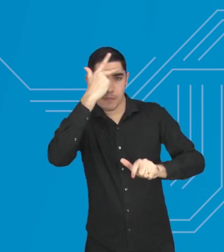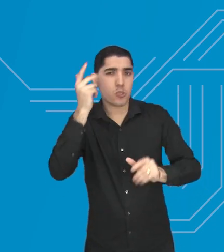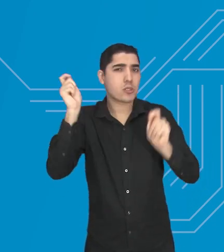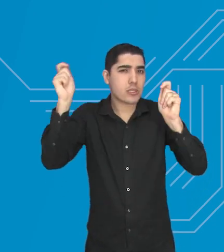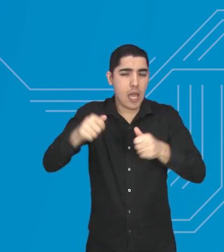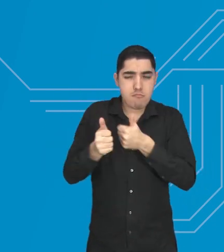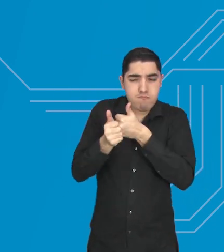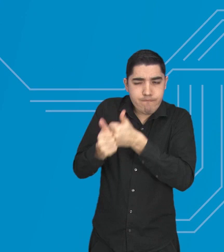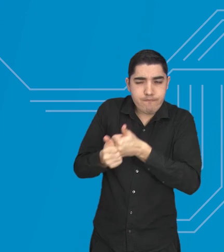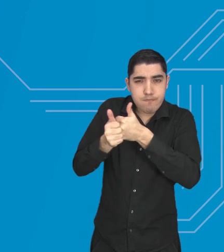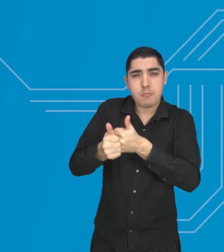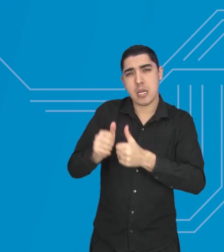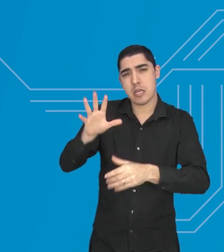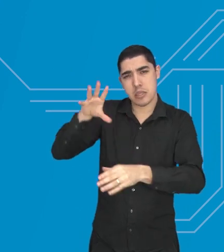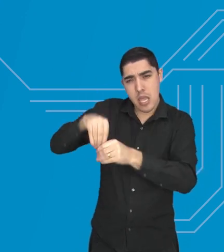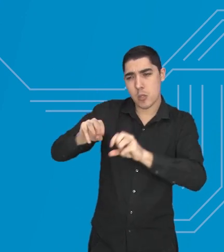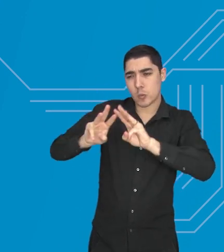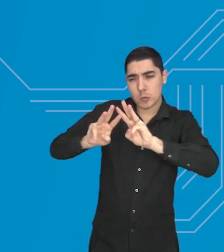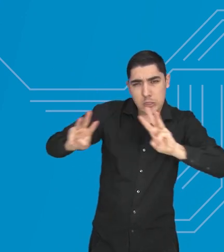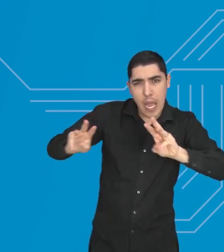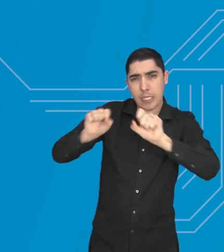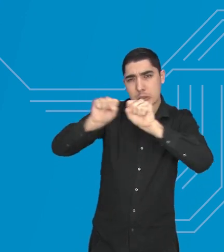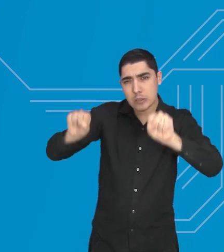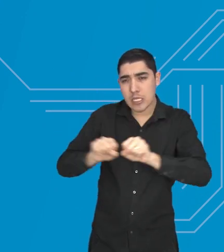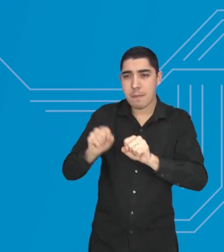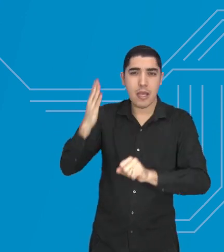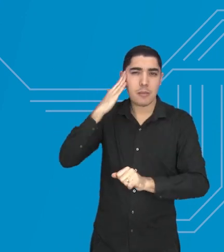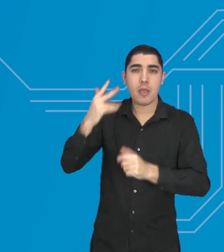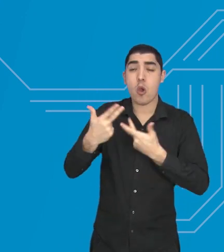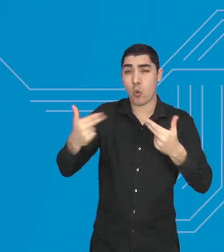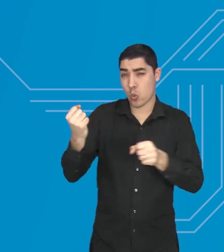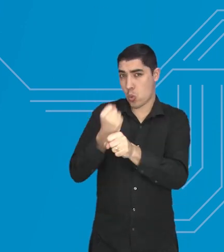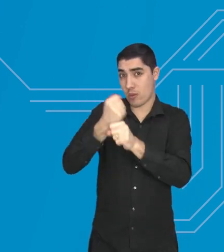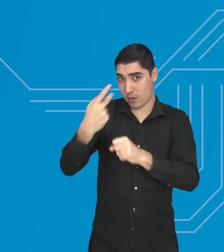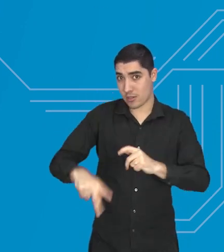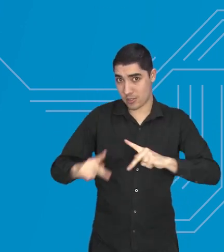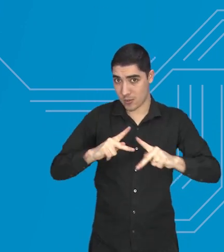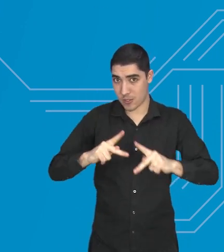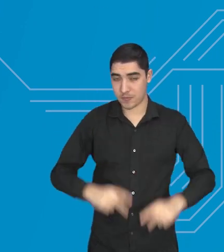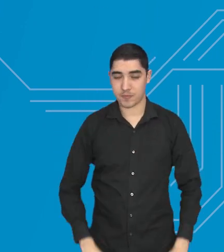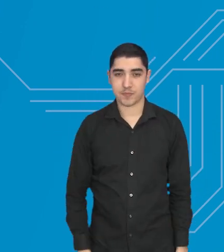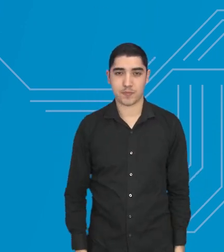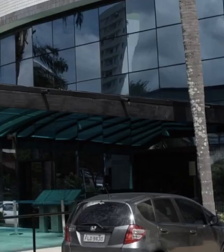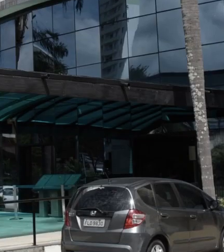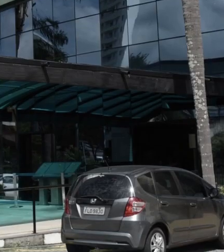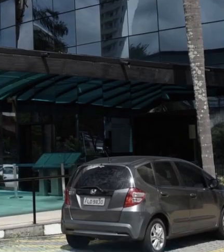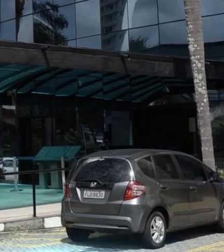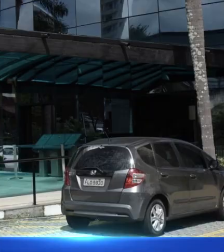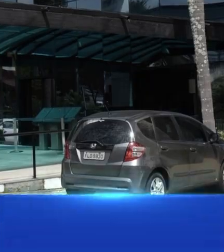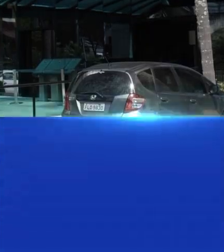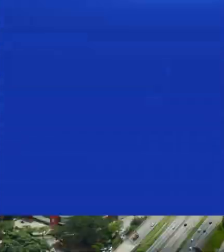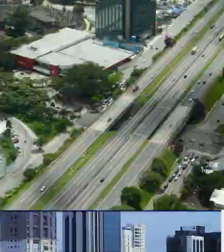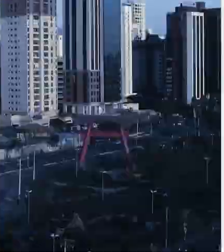garantir meios de a população fiscalizar as obras públicas da cidade. É daqui a pouquinho.